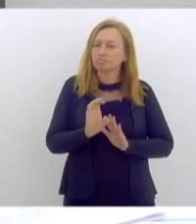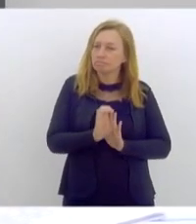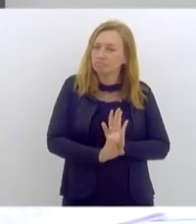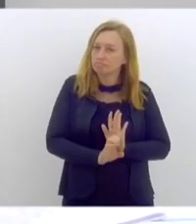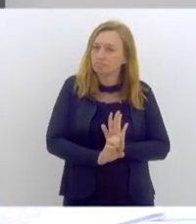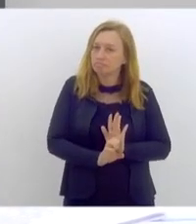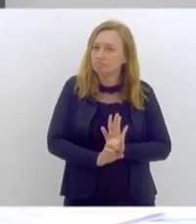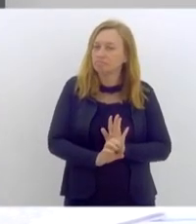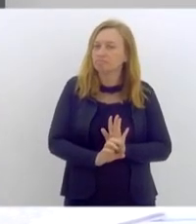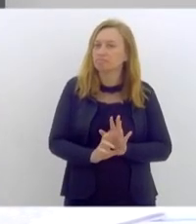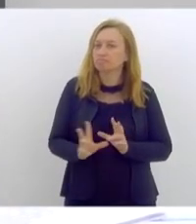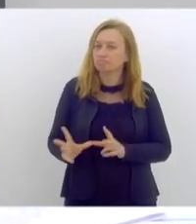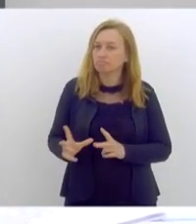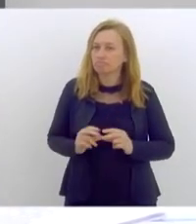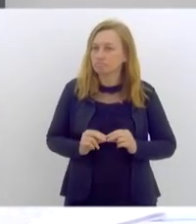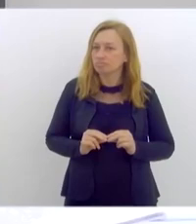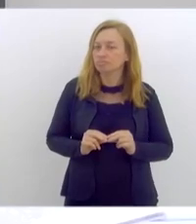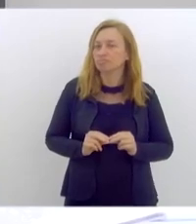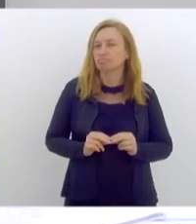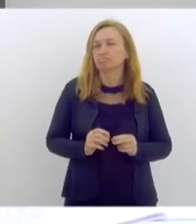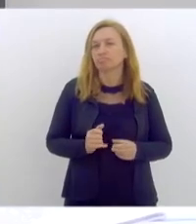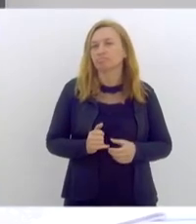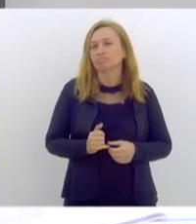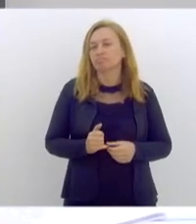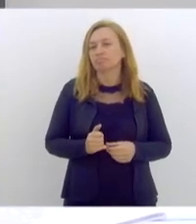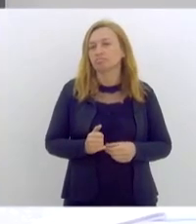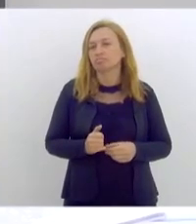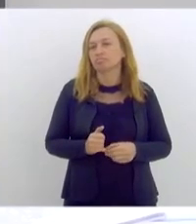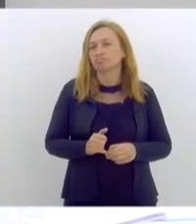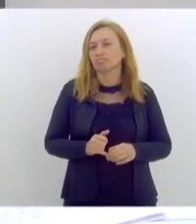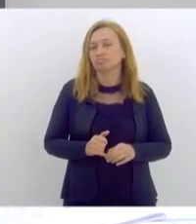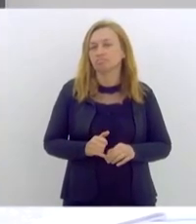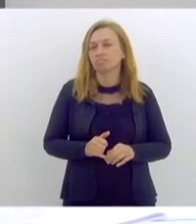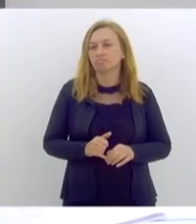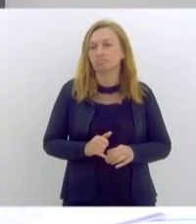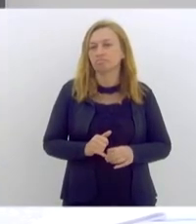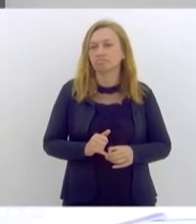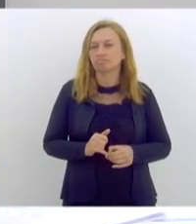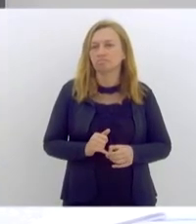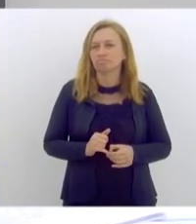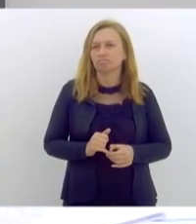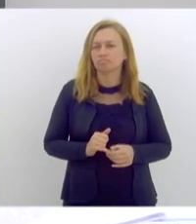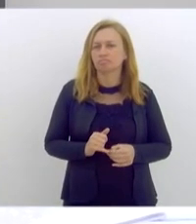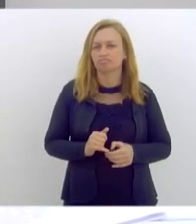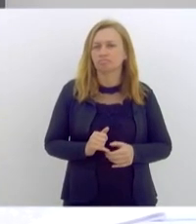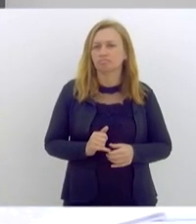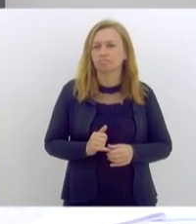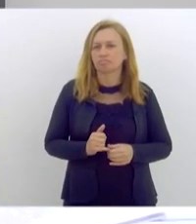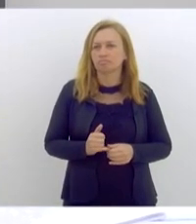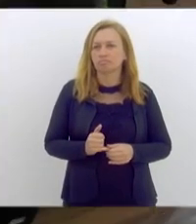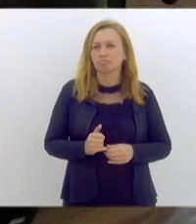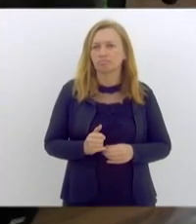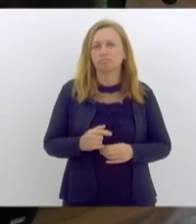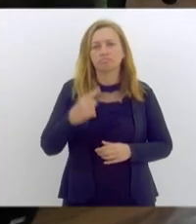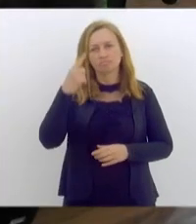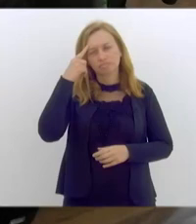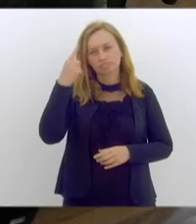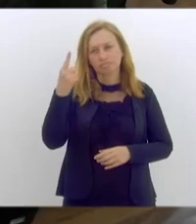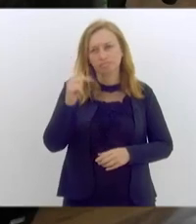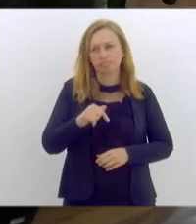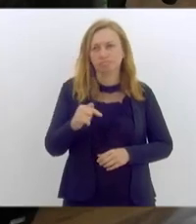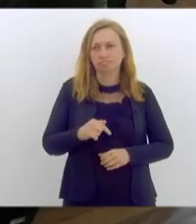tem esse mérito de tocar na Equidade pois na altura surgiu aqui uma ideia